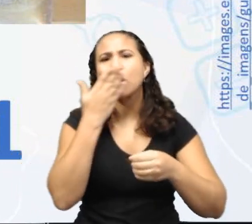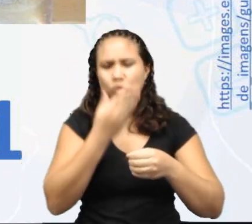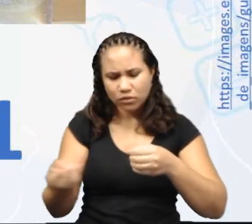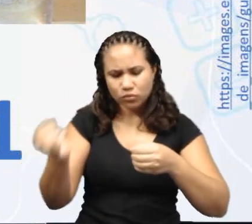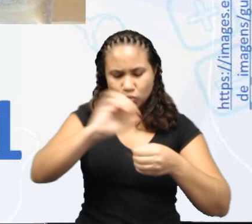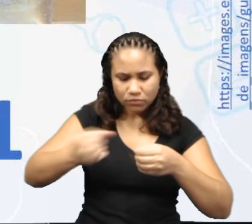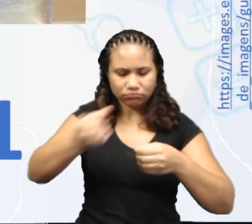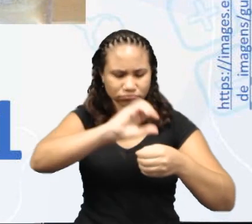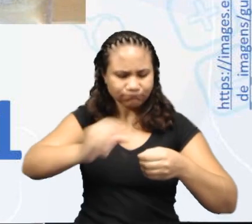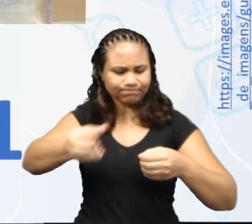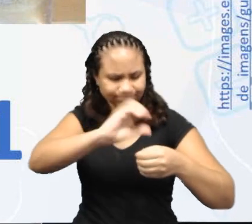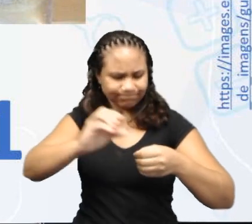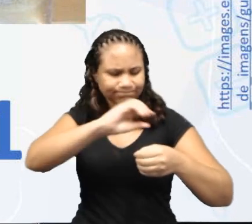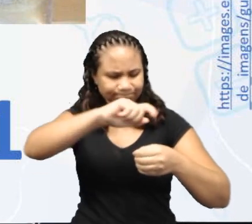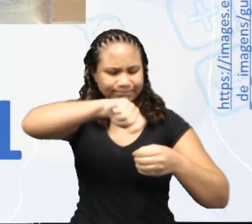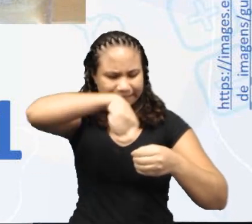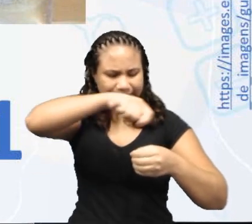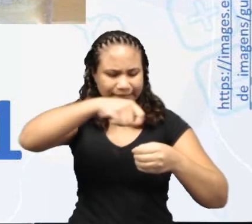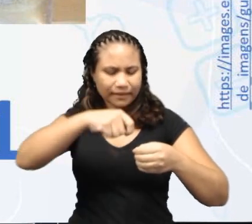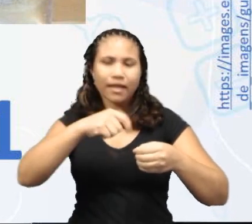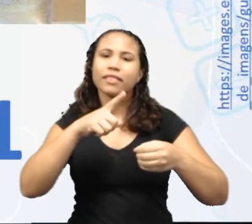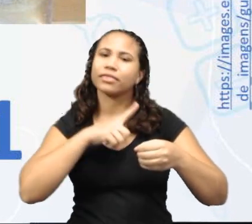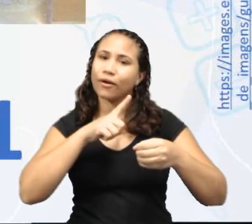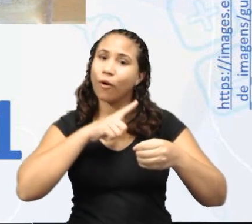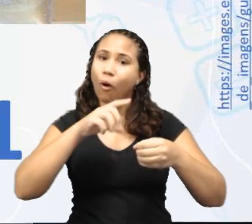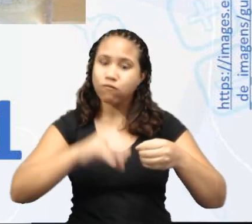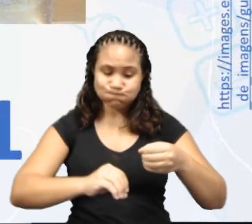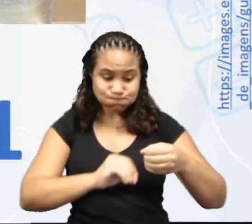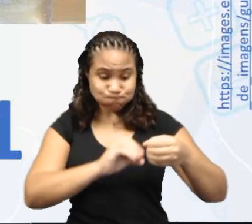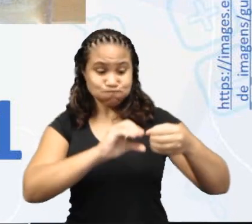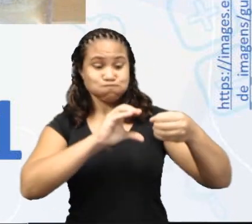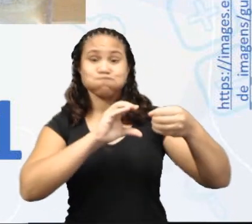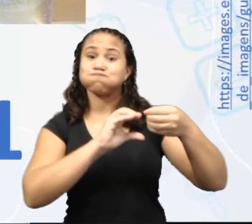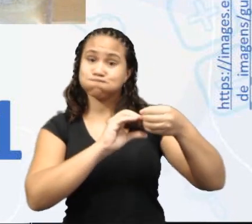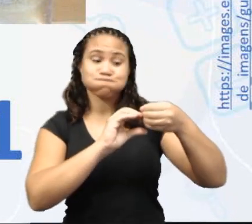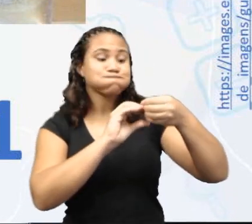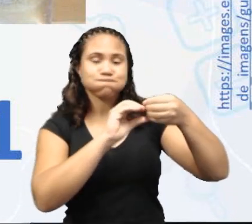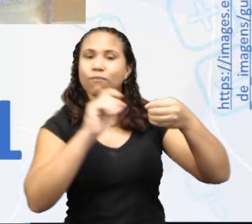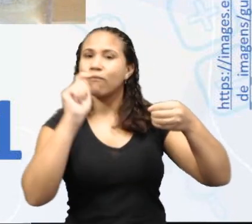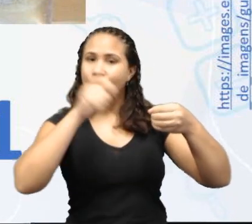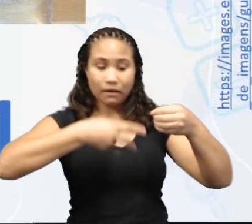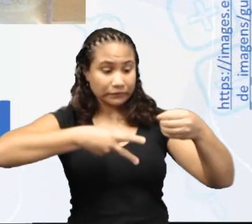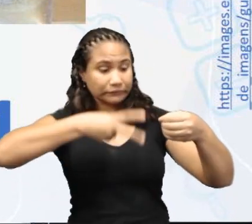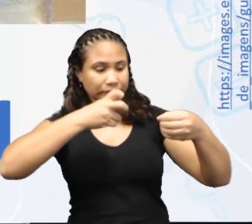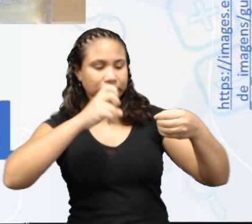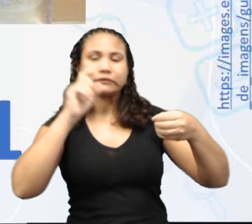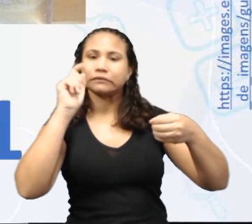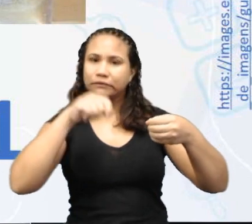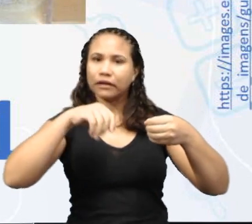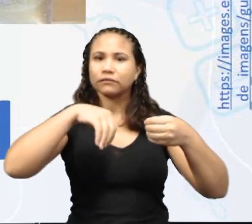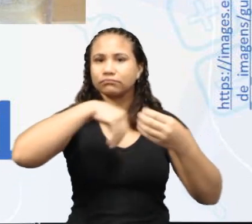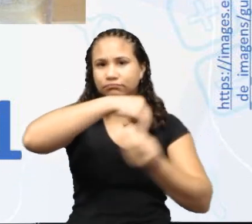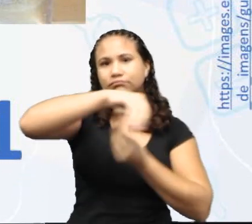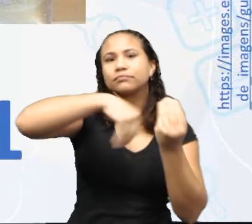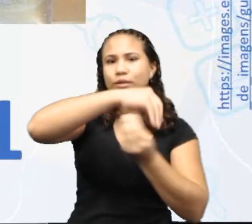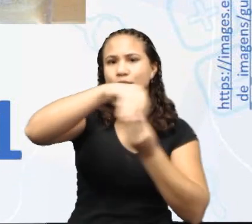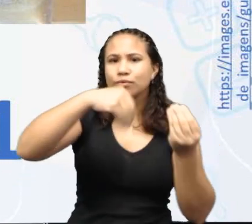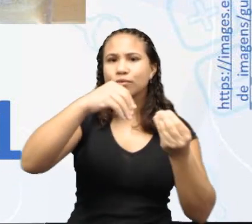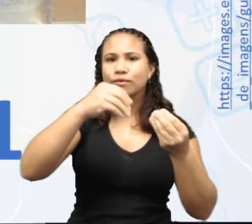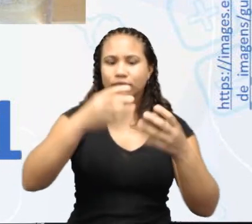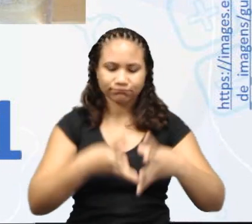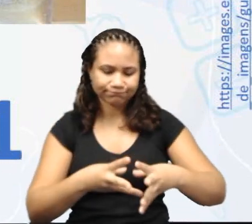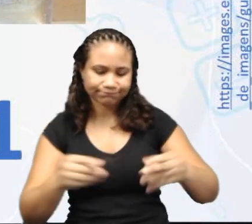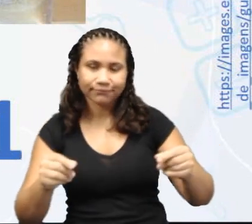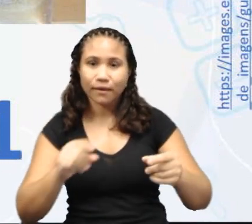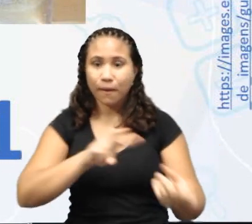açúcar, vai ter um momento onde o açúcar vai ficar acumulado no fundo. Nesse caso, essa mistura deixa de ter